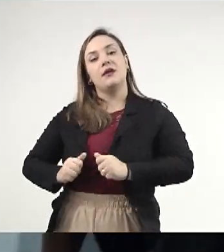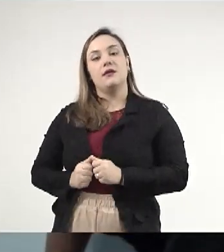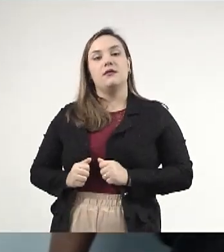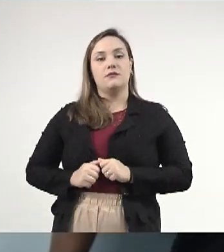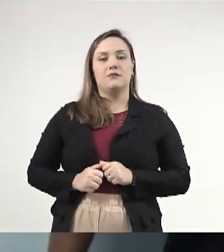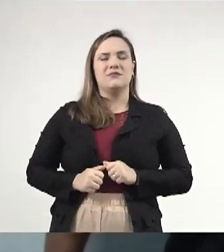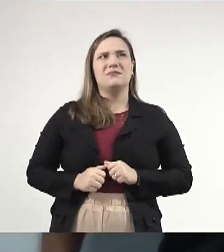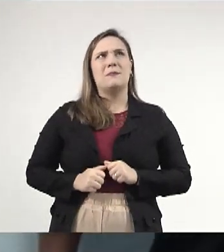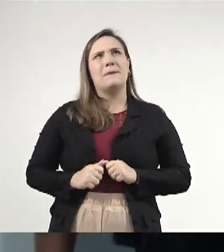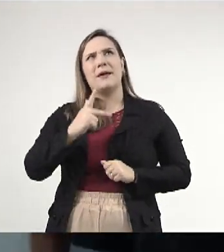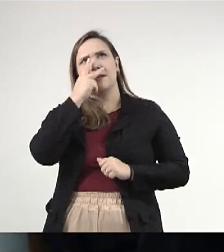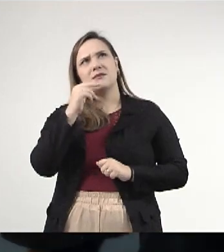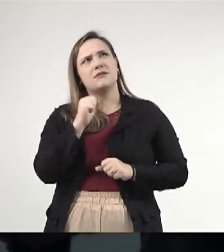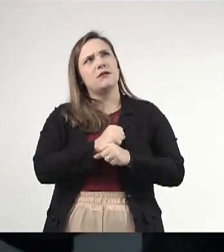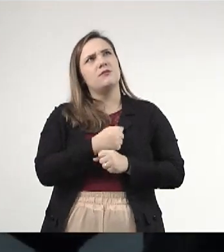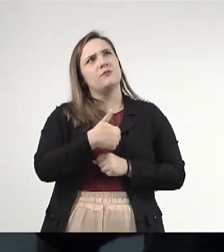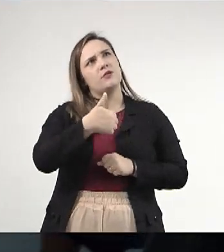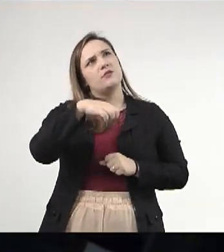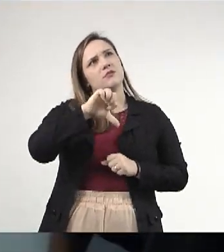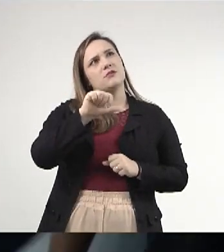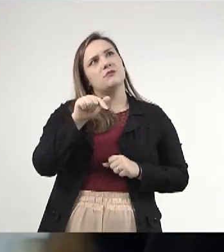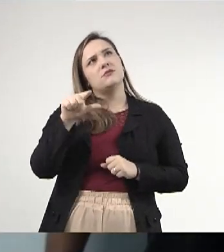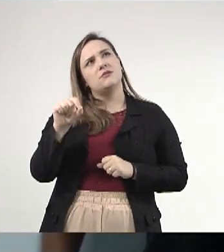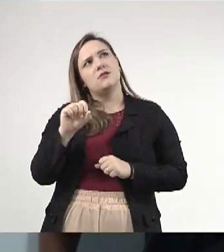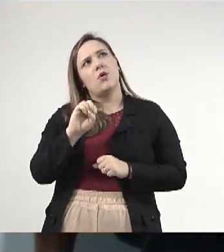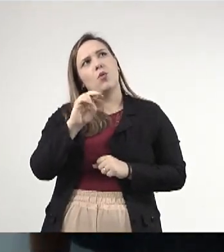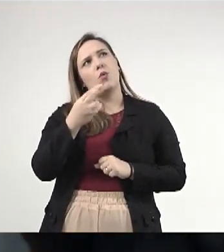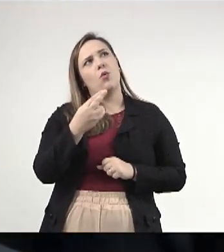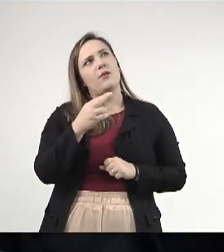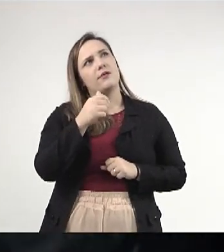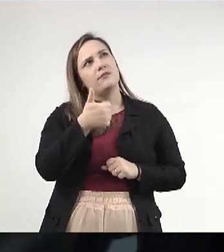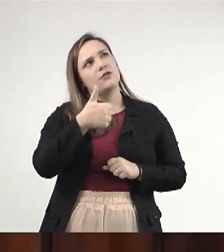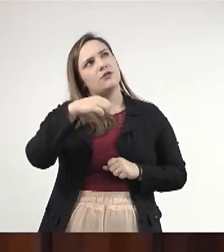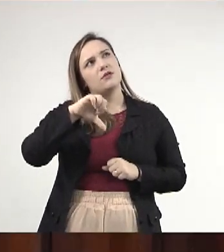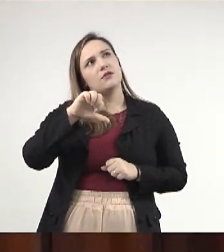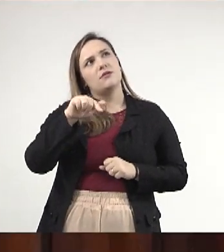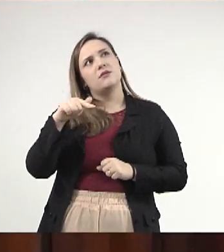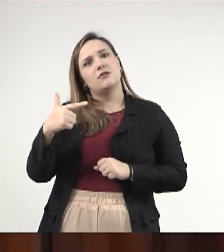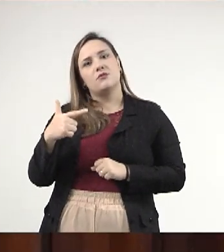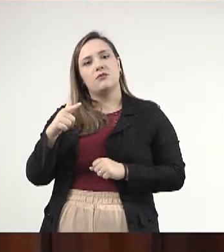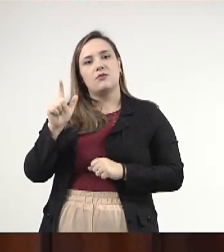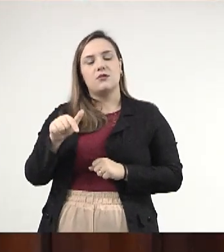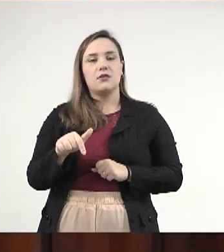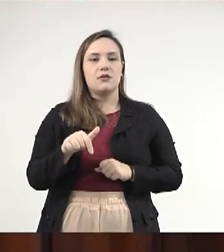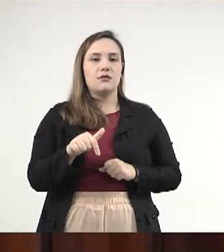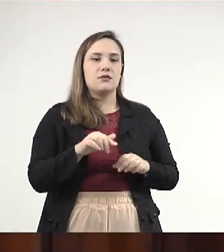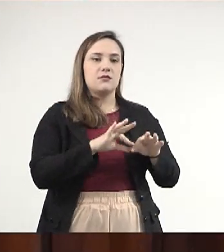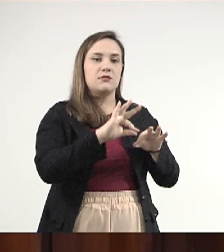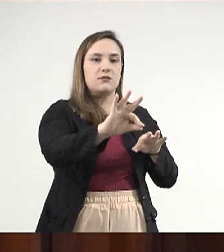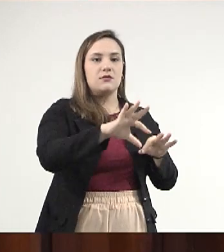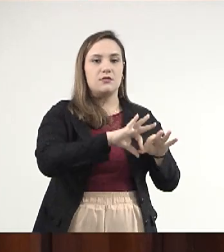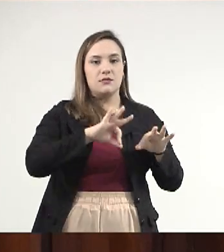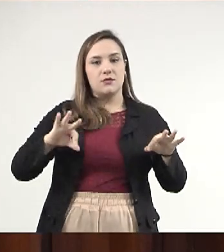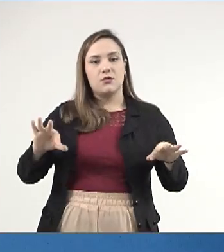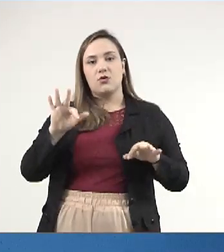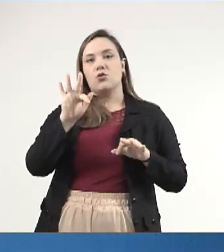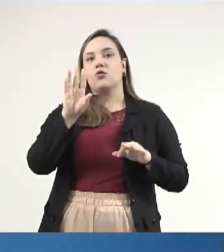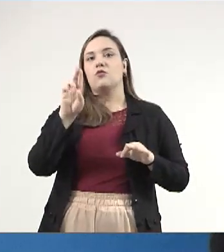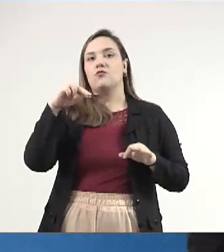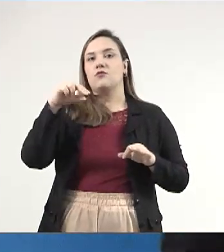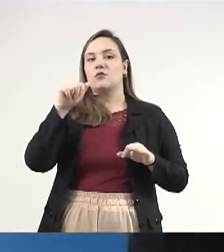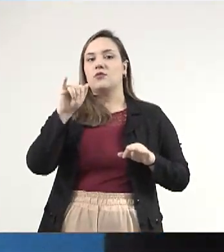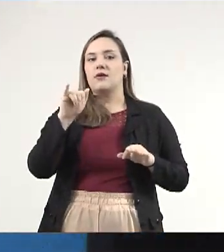1970, me parece, ou 70 ou 72... a FUNAI fez uma demarcação de 2.000 hectares na